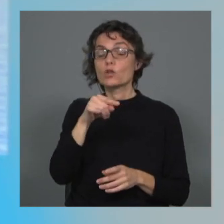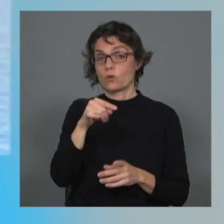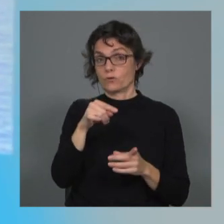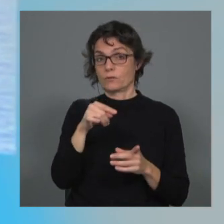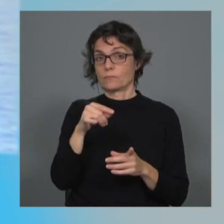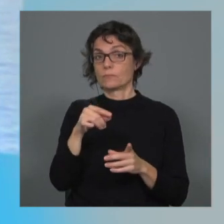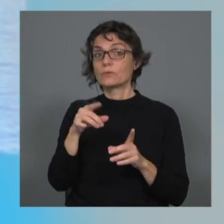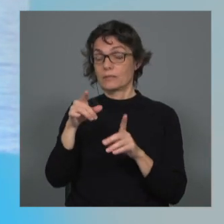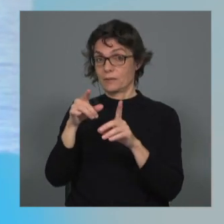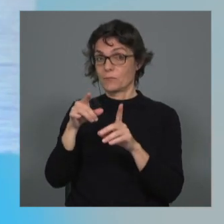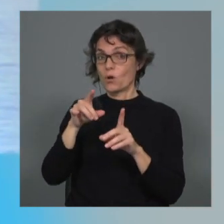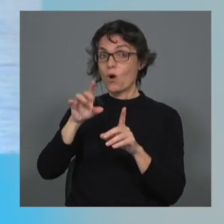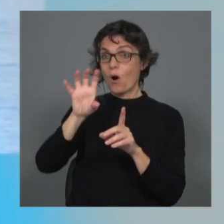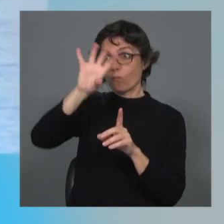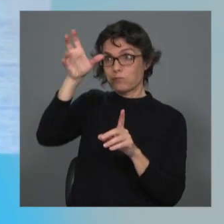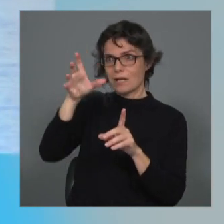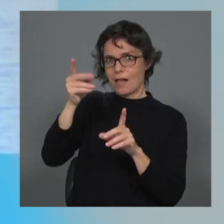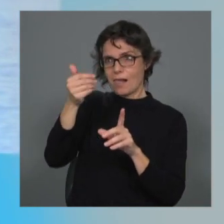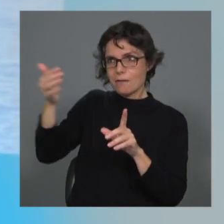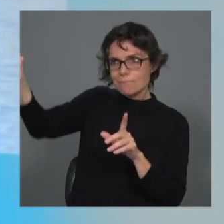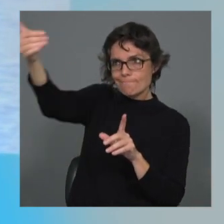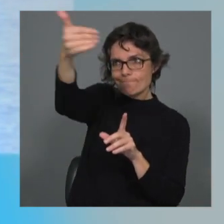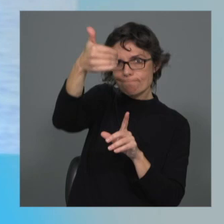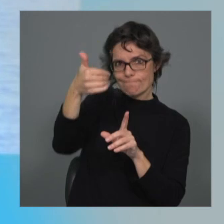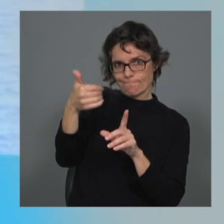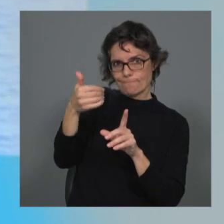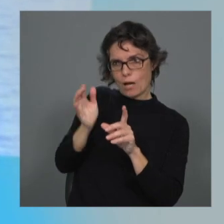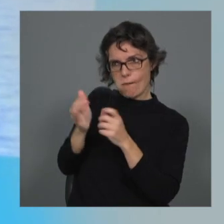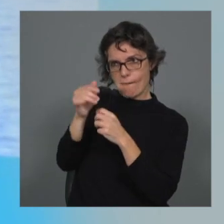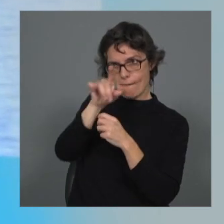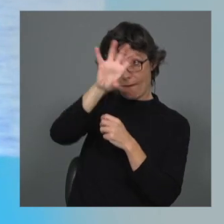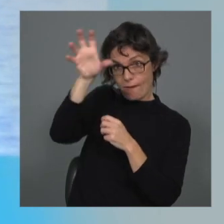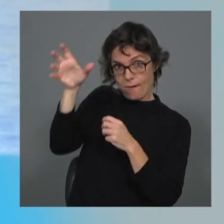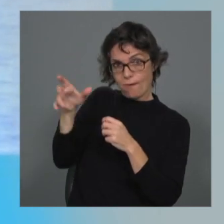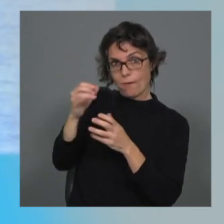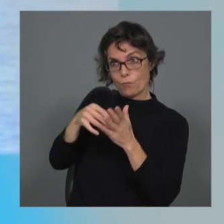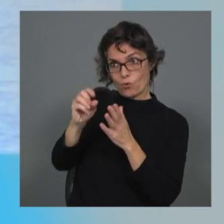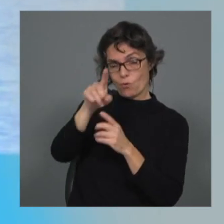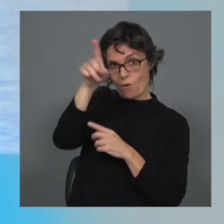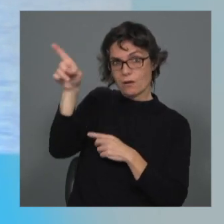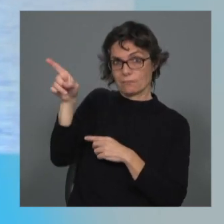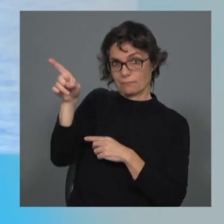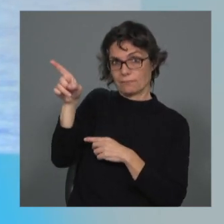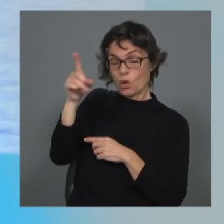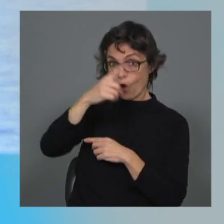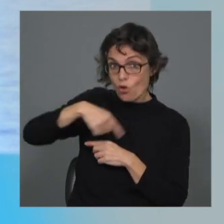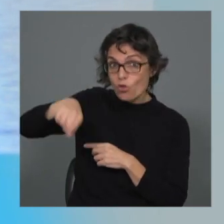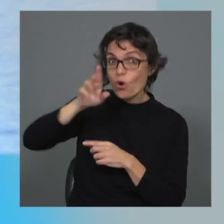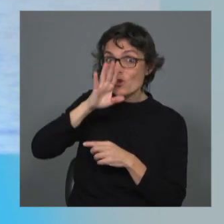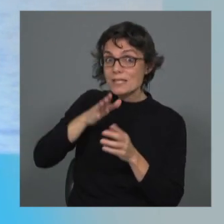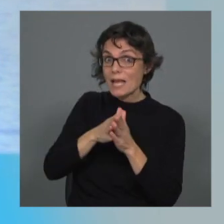está fora dos circuitos, desigradamente nos paraísos fiscais, nós podemos